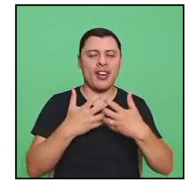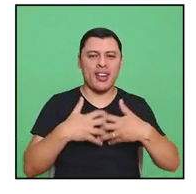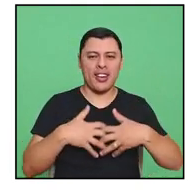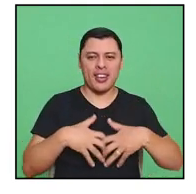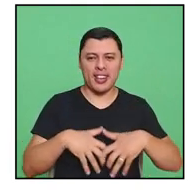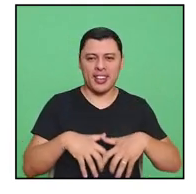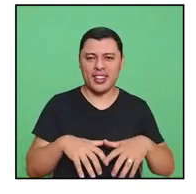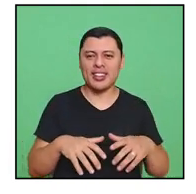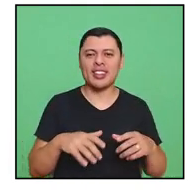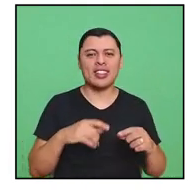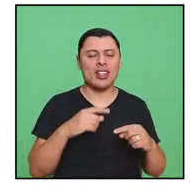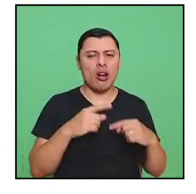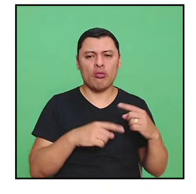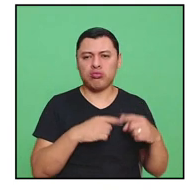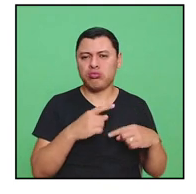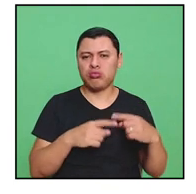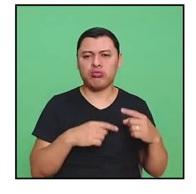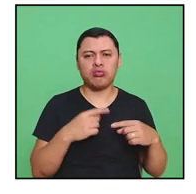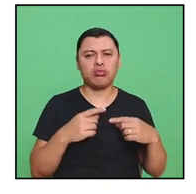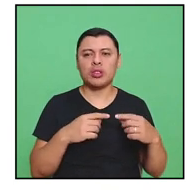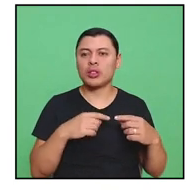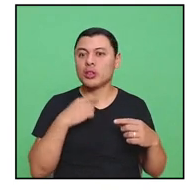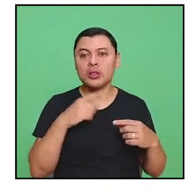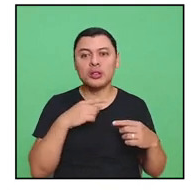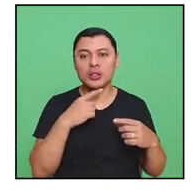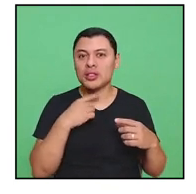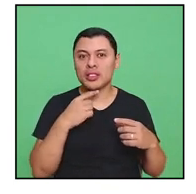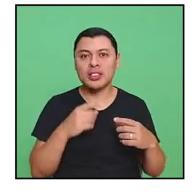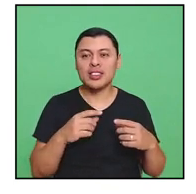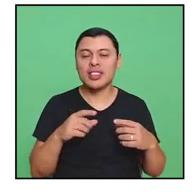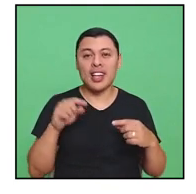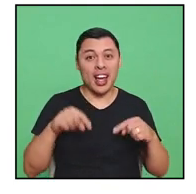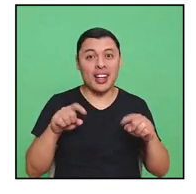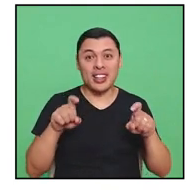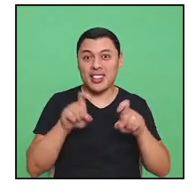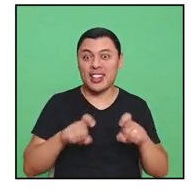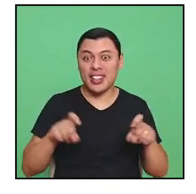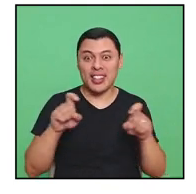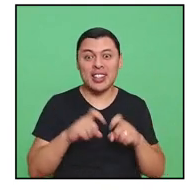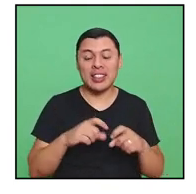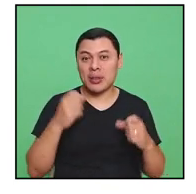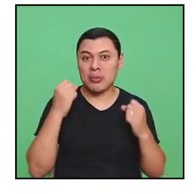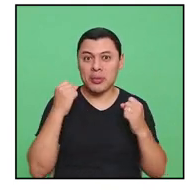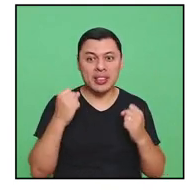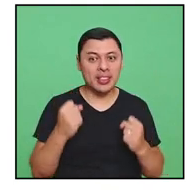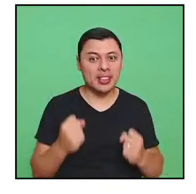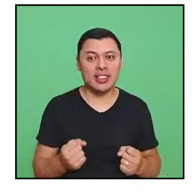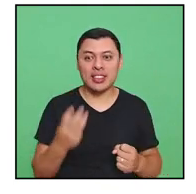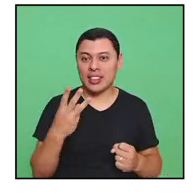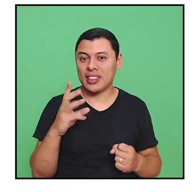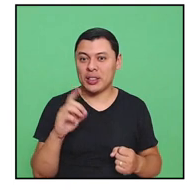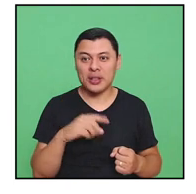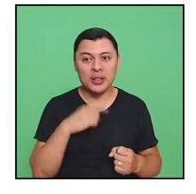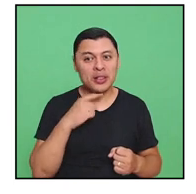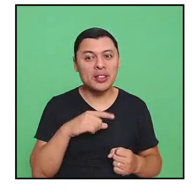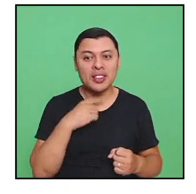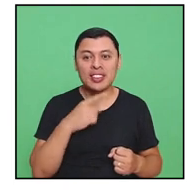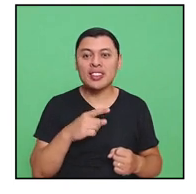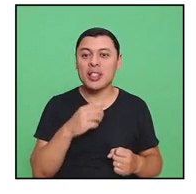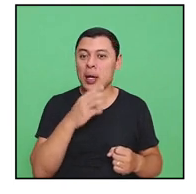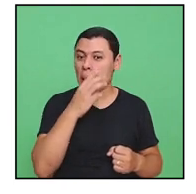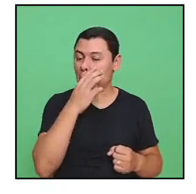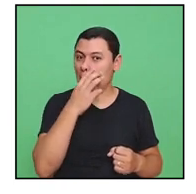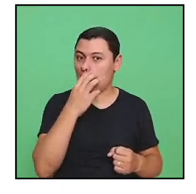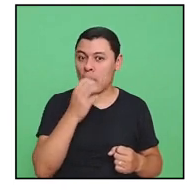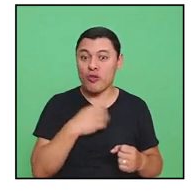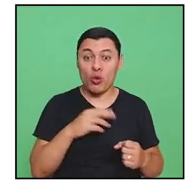vídeo torrou, tipo, eu nem consigo renderizar nada 3D, assim, então, bom, eu vou usar um objeto